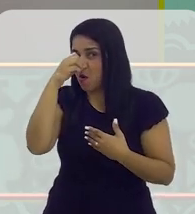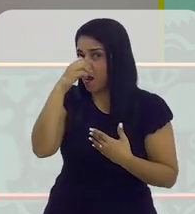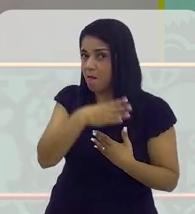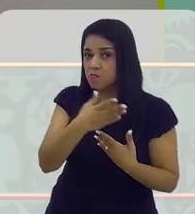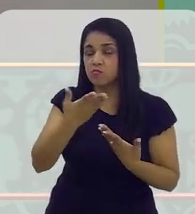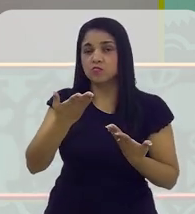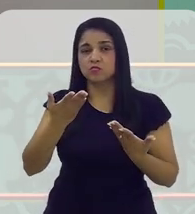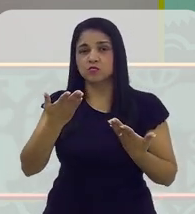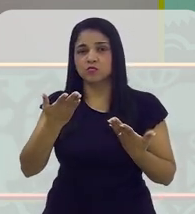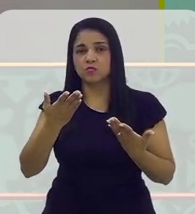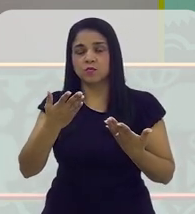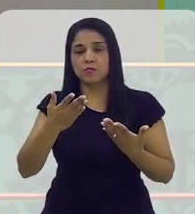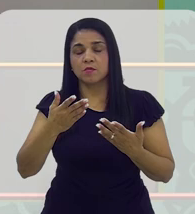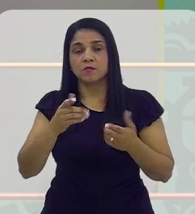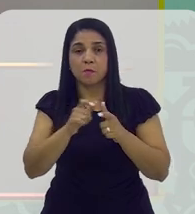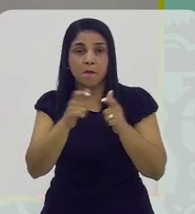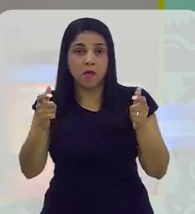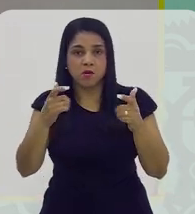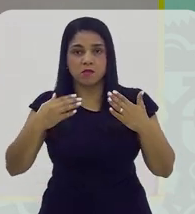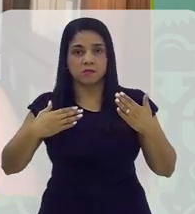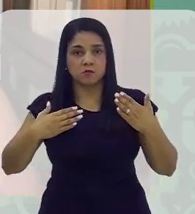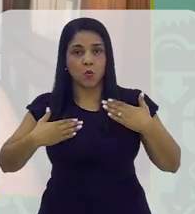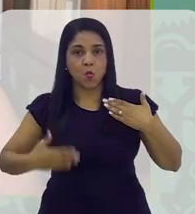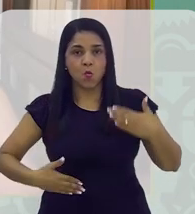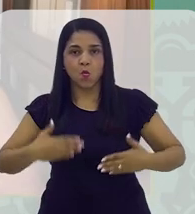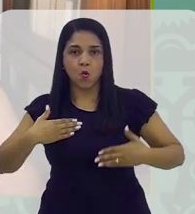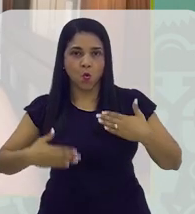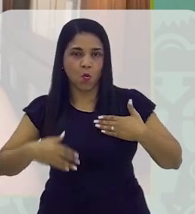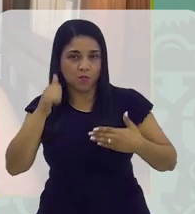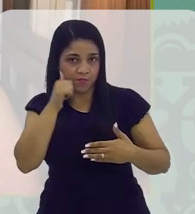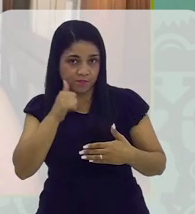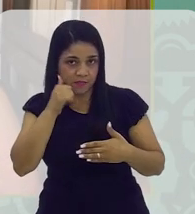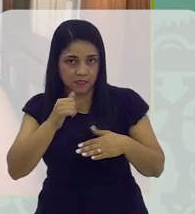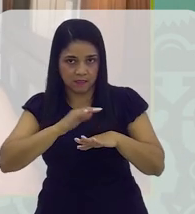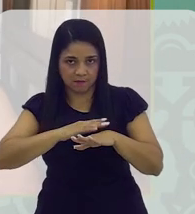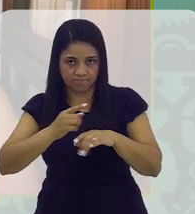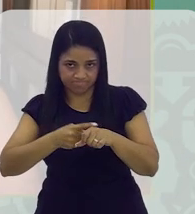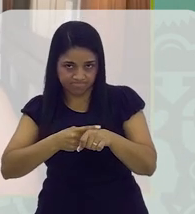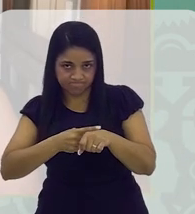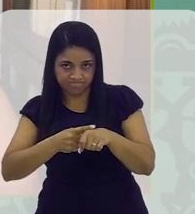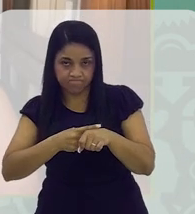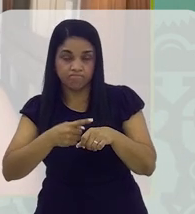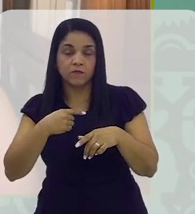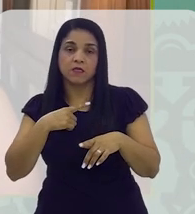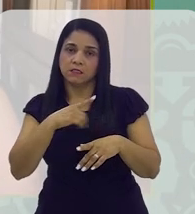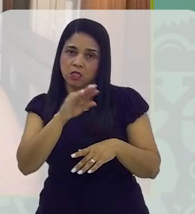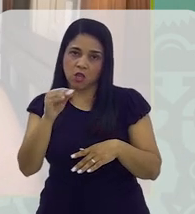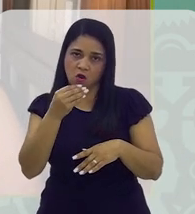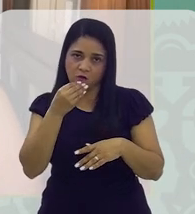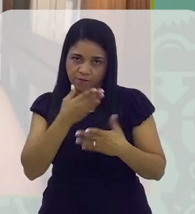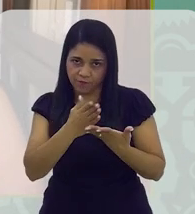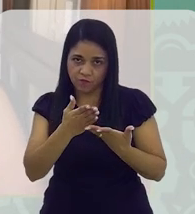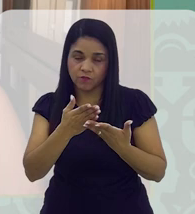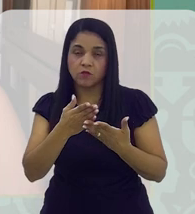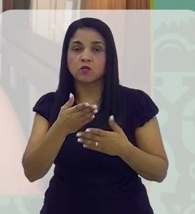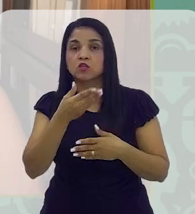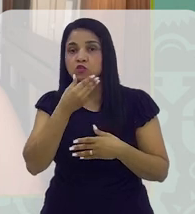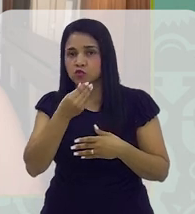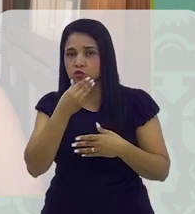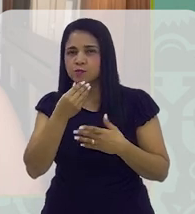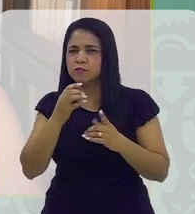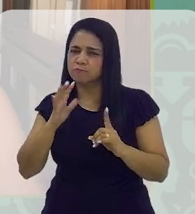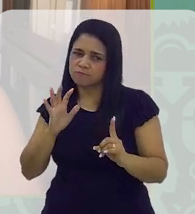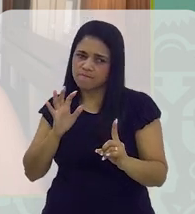abuso direto, e elas são meninas, né? A maioria, assim, eu diria que existe, óbvio que existe,